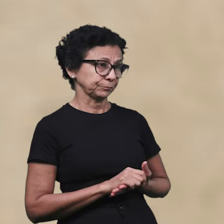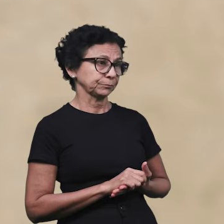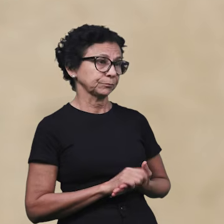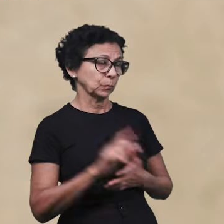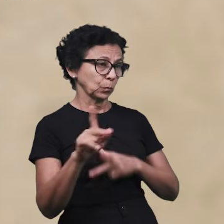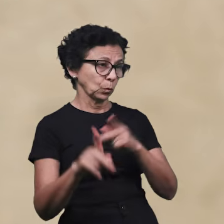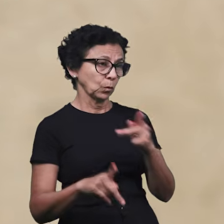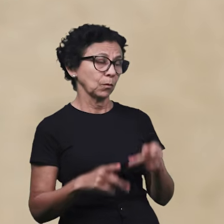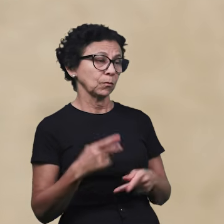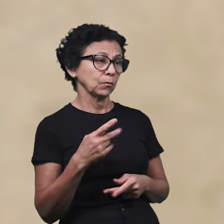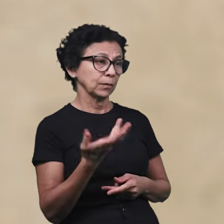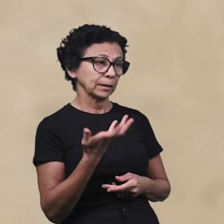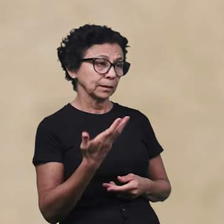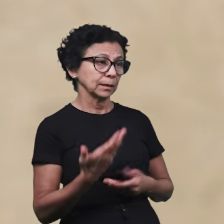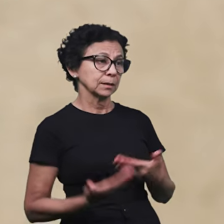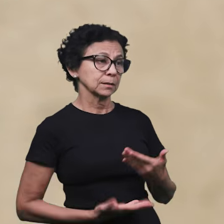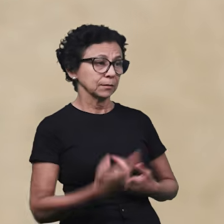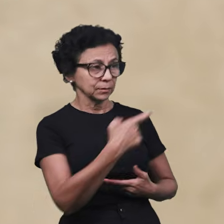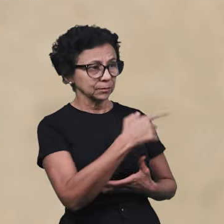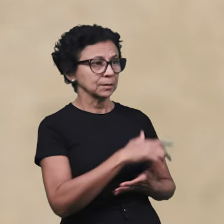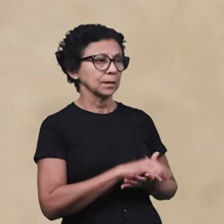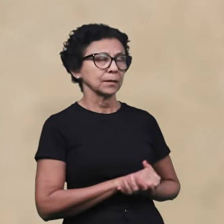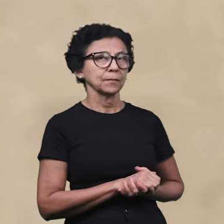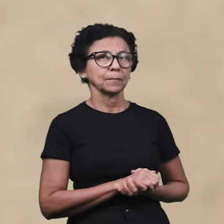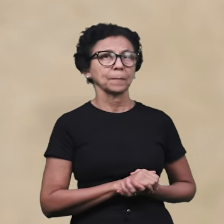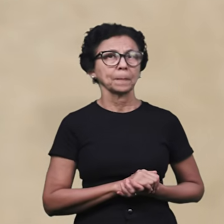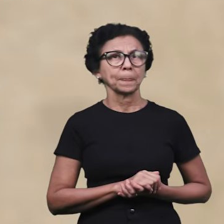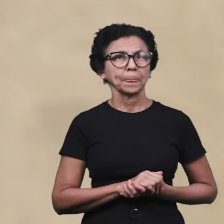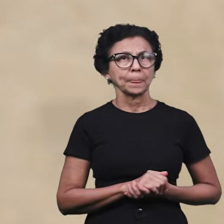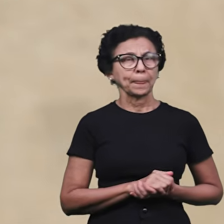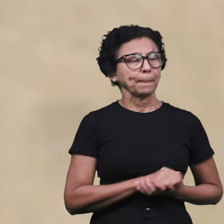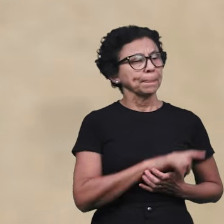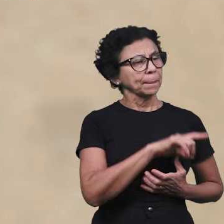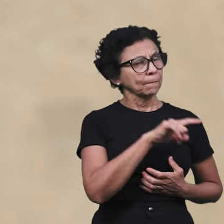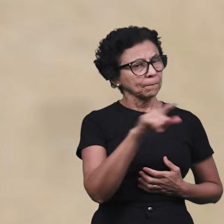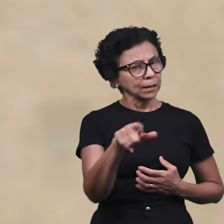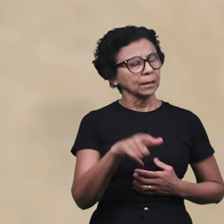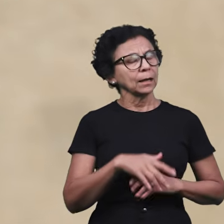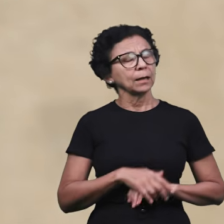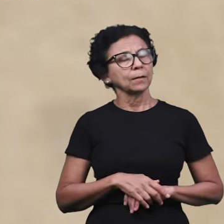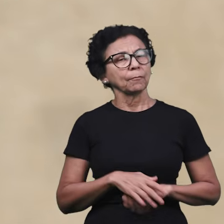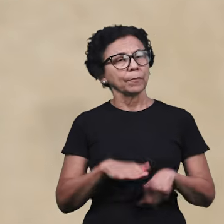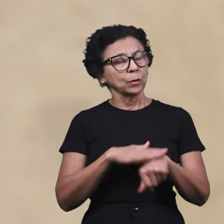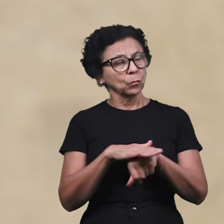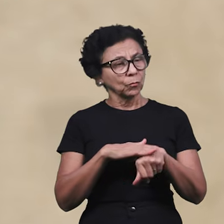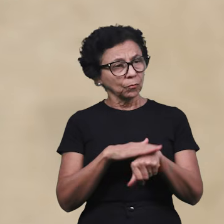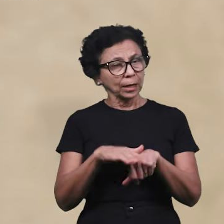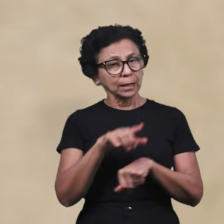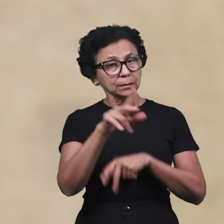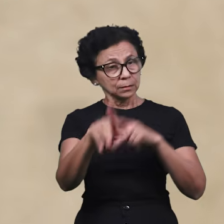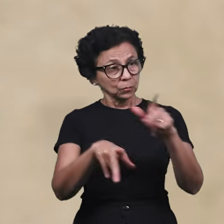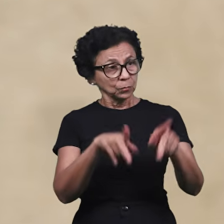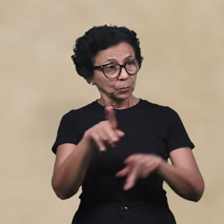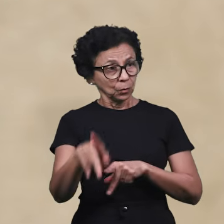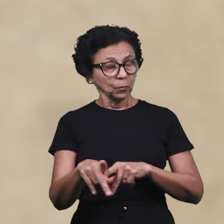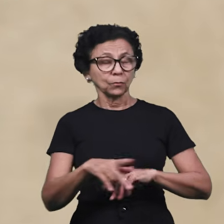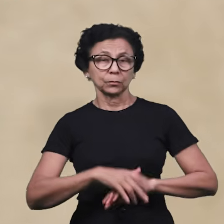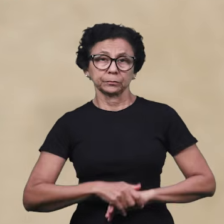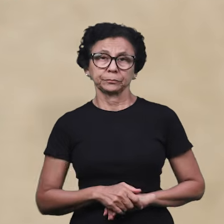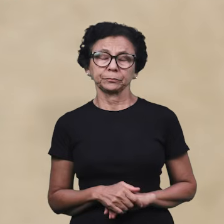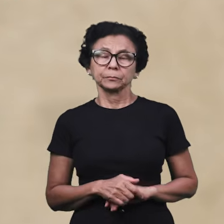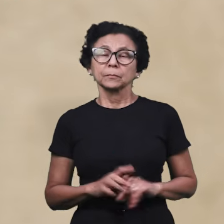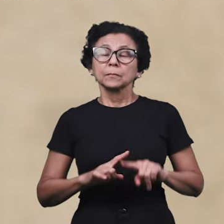A sugestão foi: coloca-te no lugar deles. Pensa como eles. Se você for um servo deles, eles serão teus